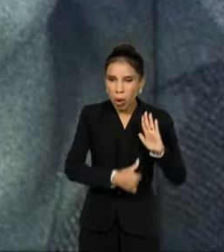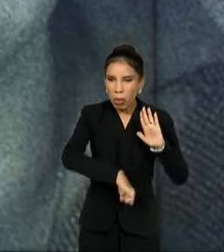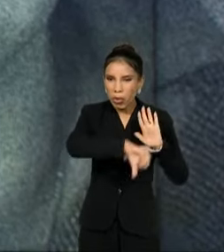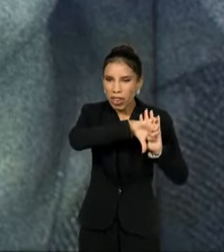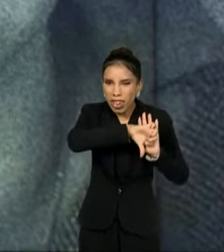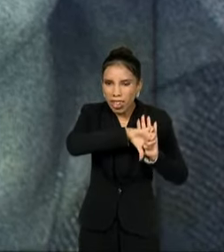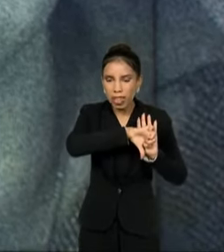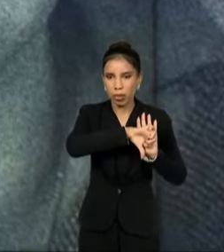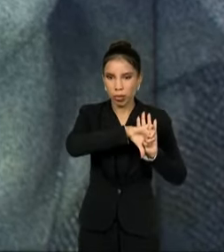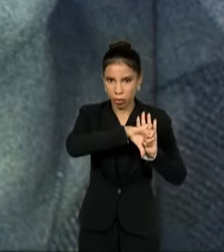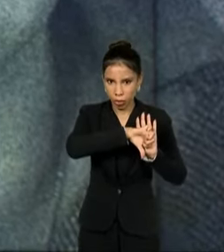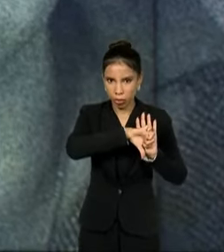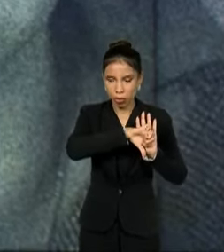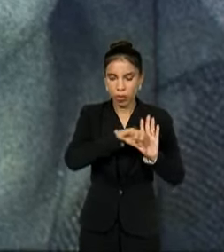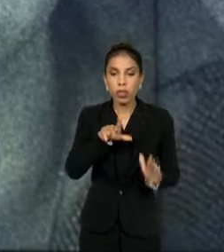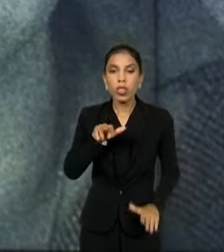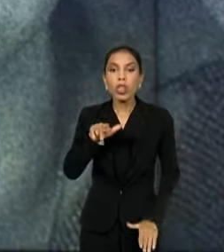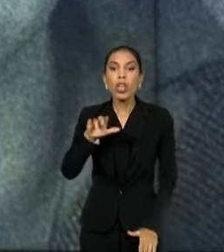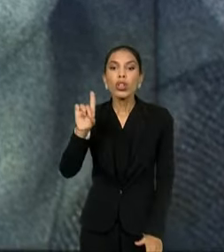criminalidade. Os irmãos